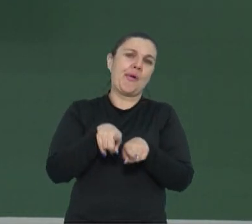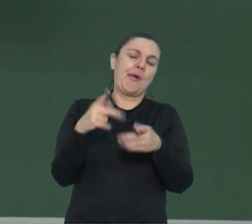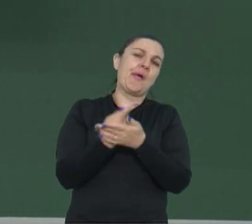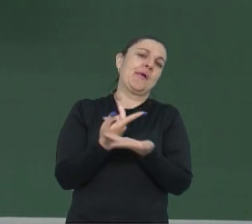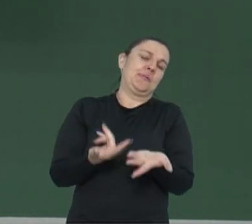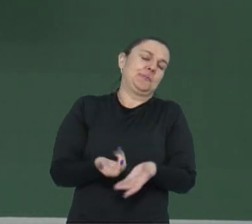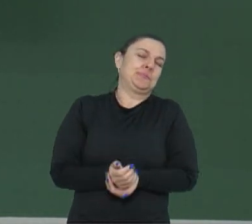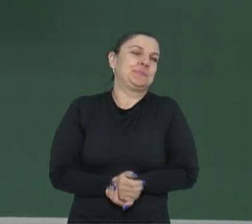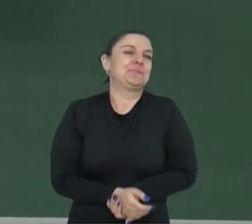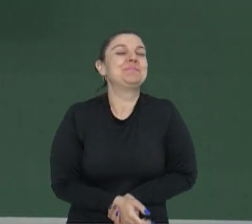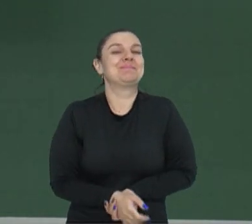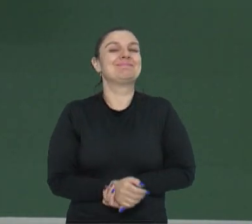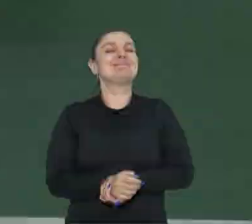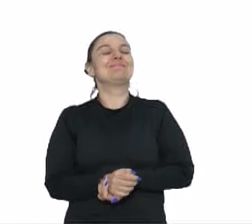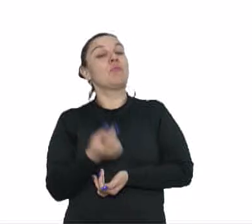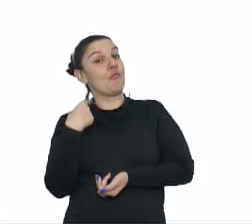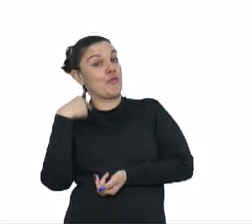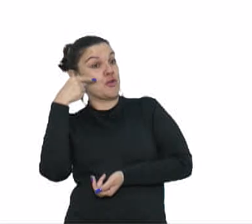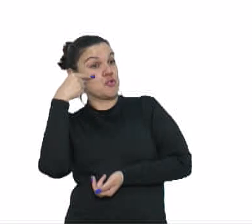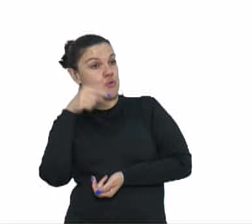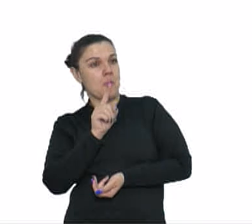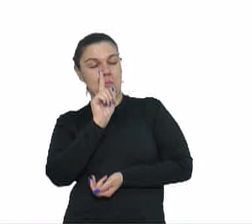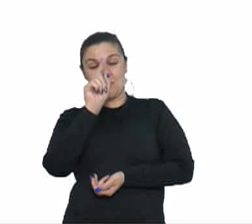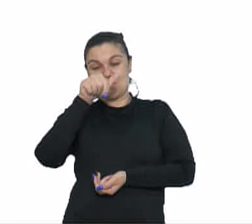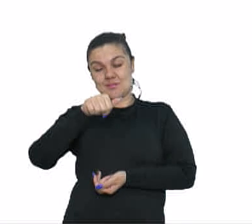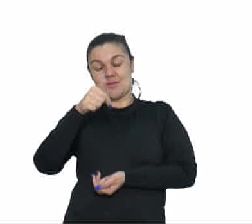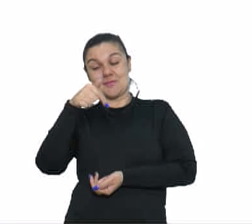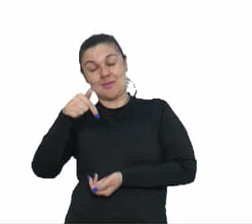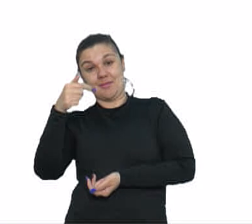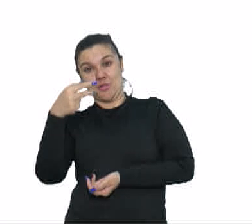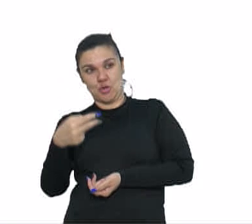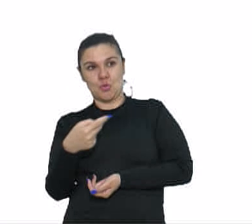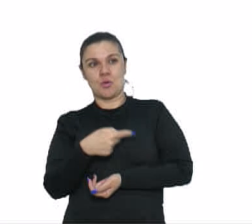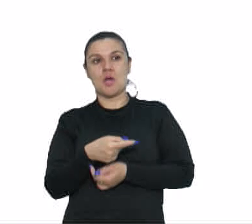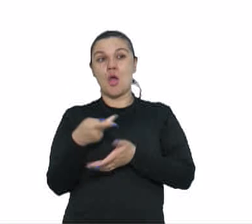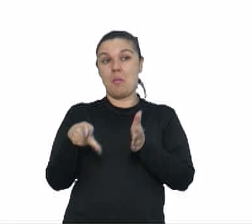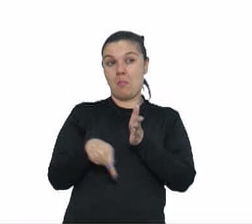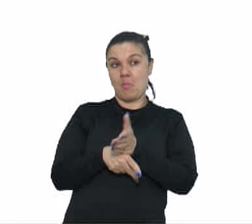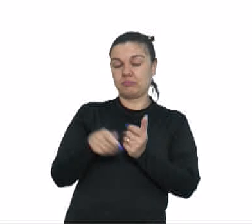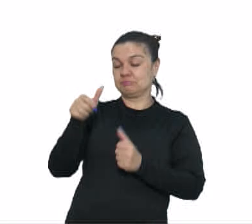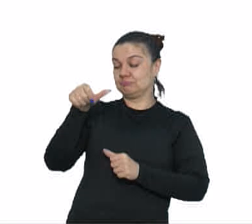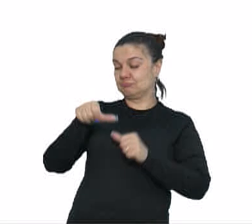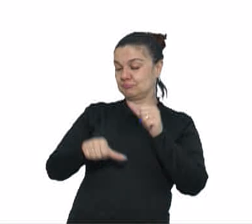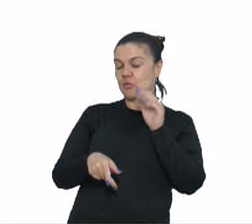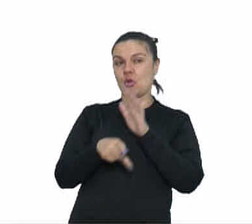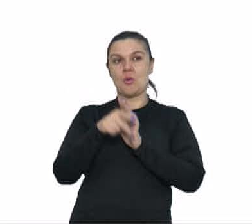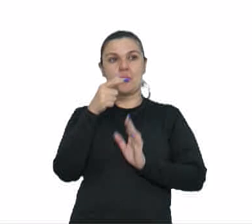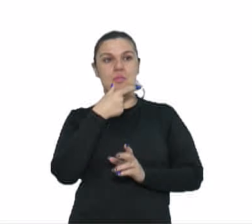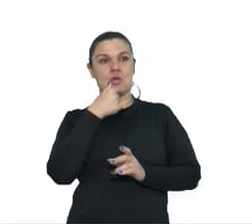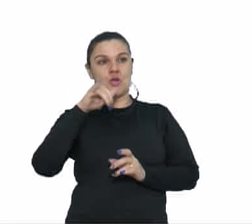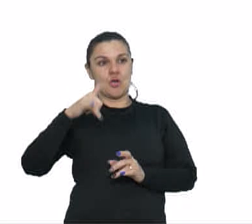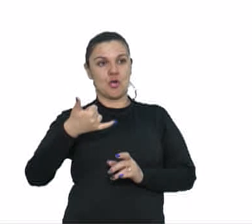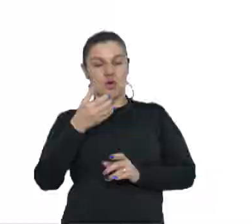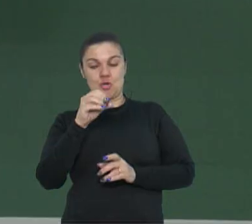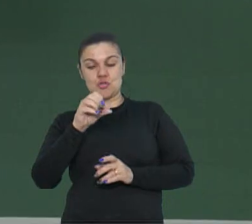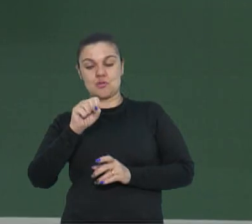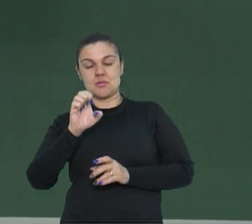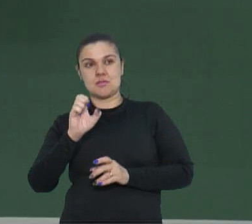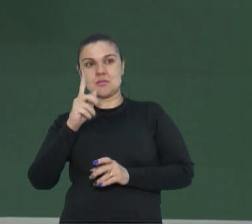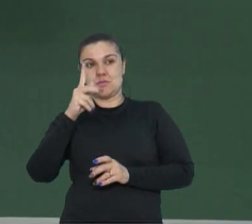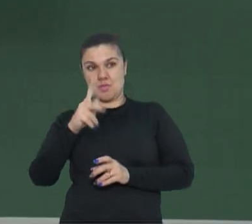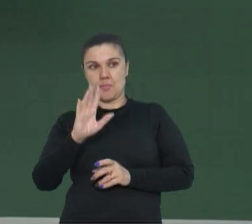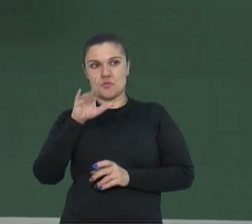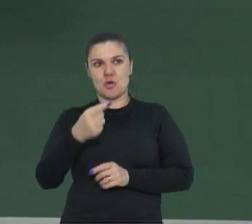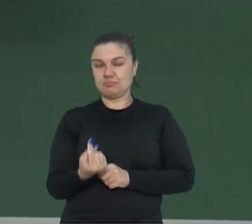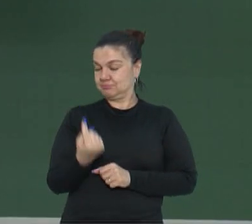né? Ele foi descoberto em 1772 pelo químico inglês Joseph Priestley. Conversamos sobre ele aqui